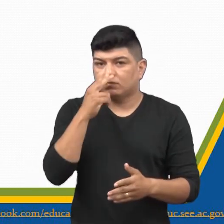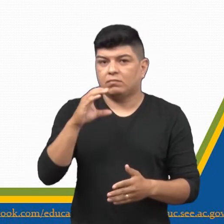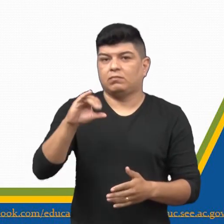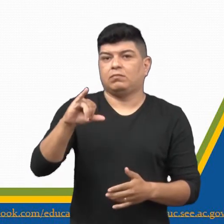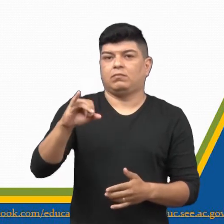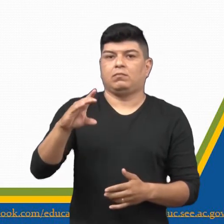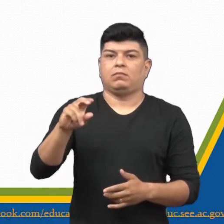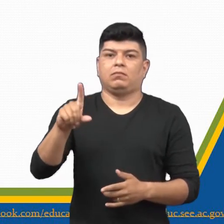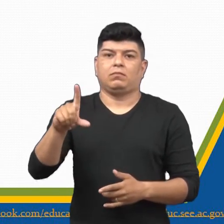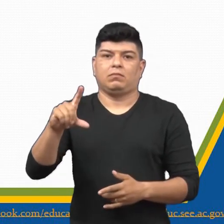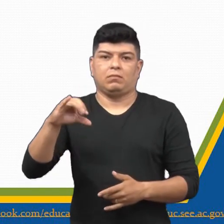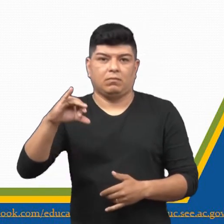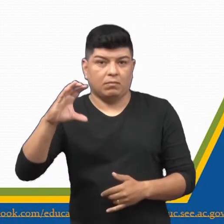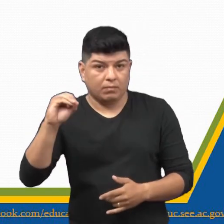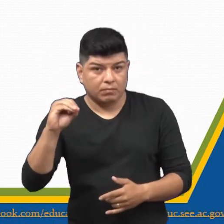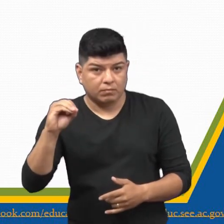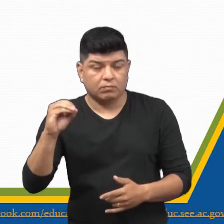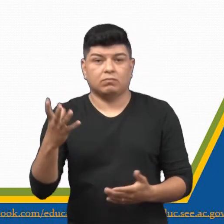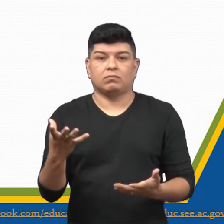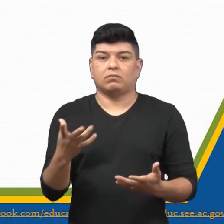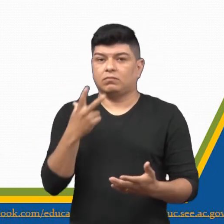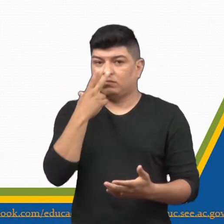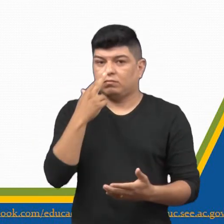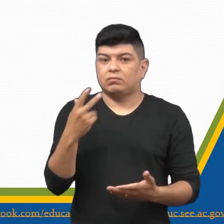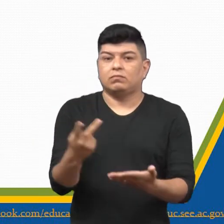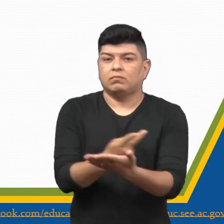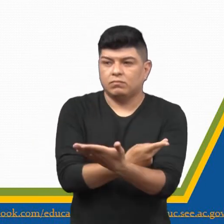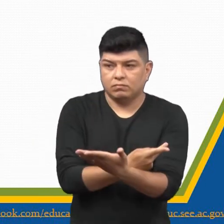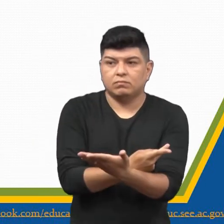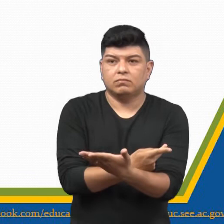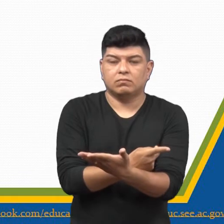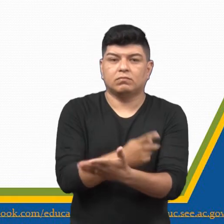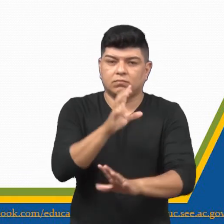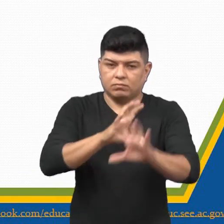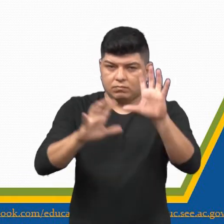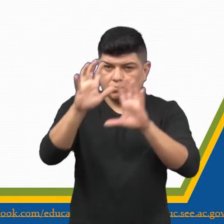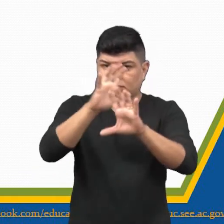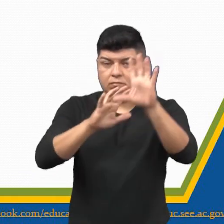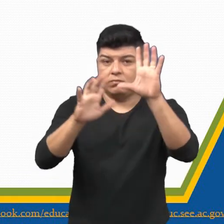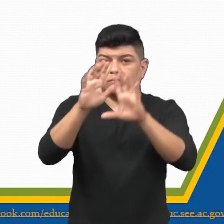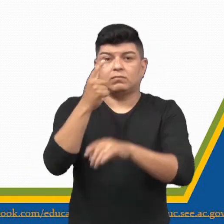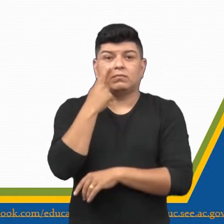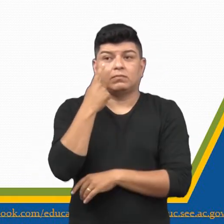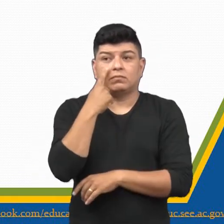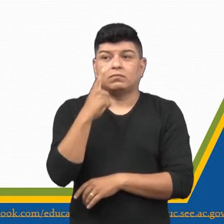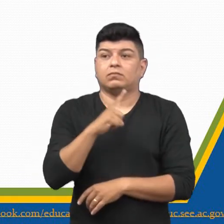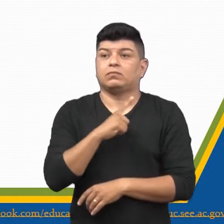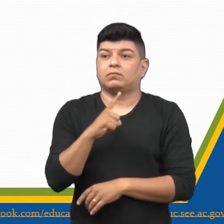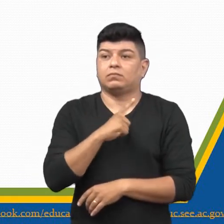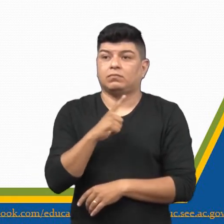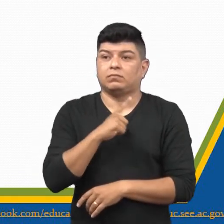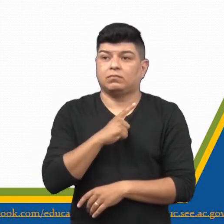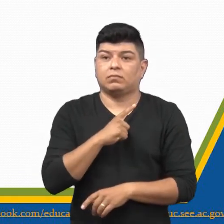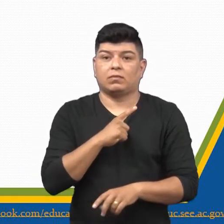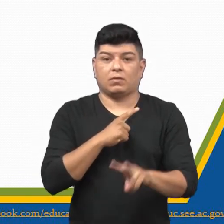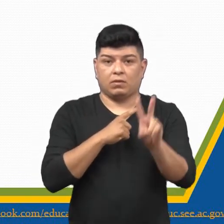cíclico, ciclo, a que é submetido um gás. Veja, eu tenho aí o